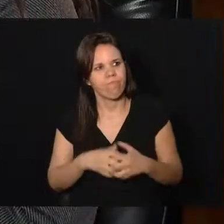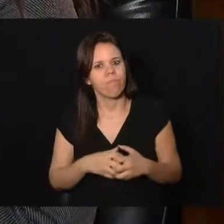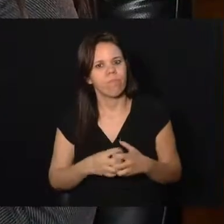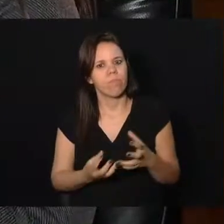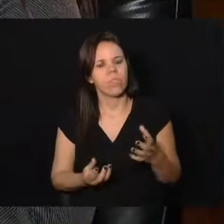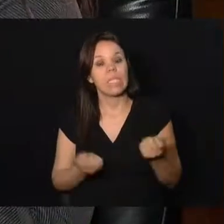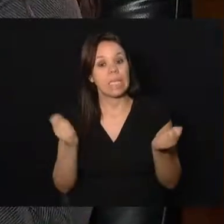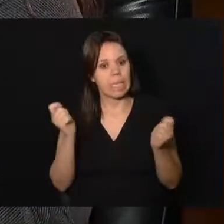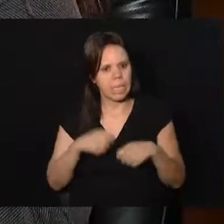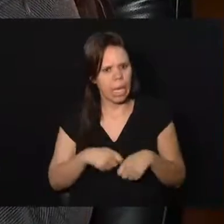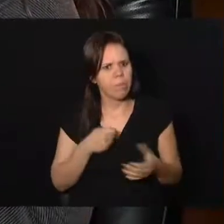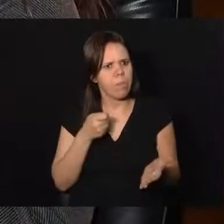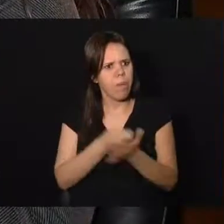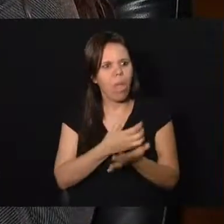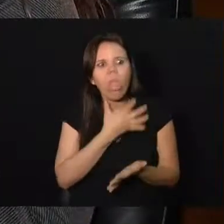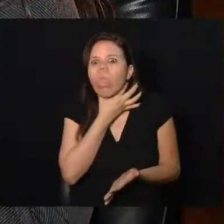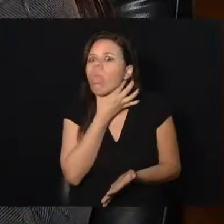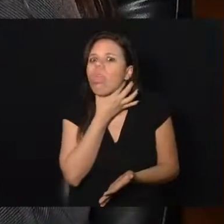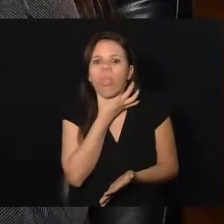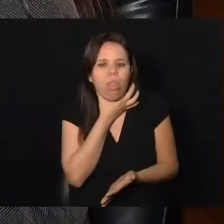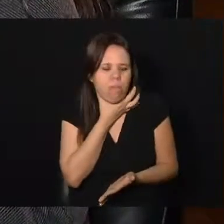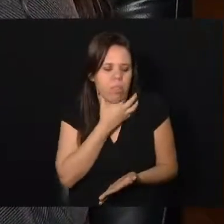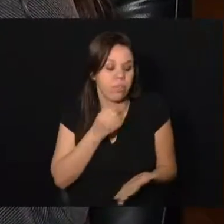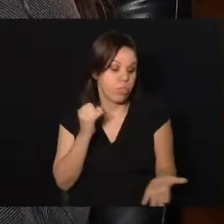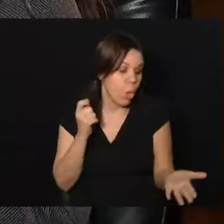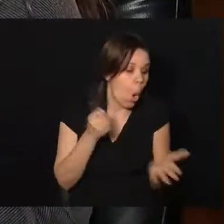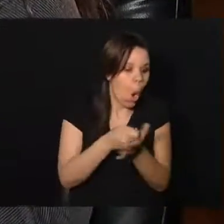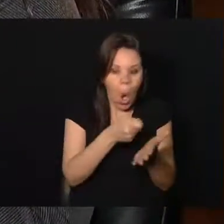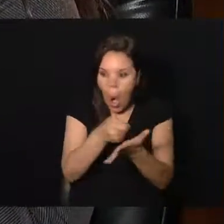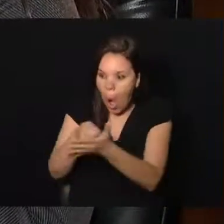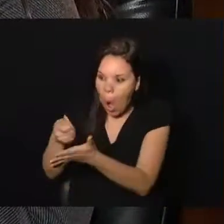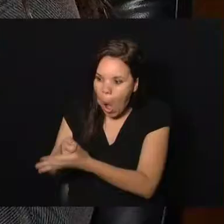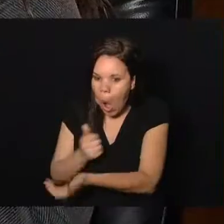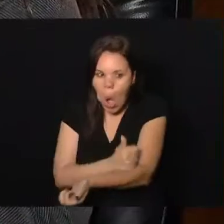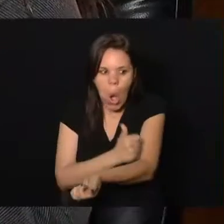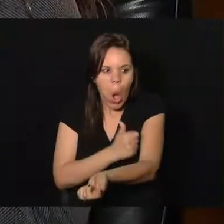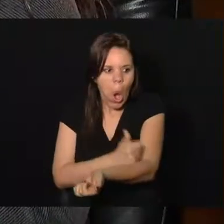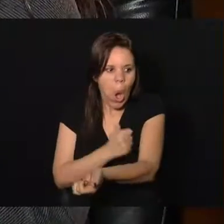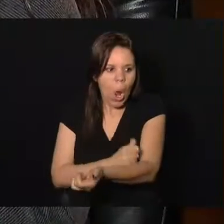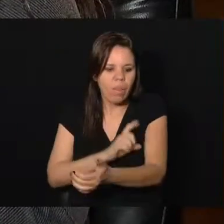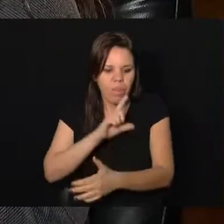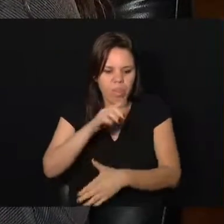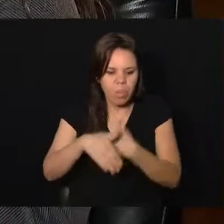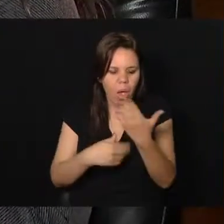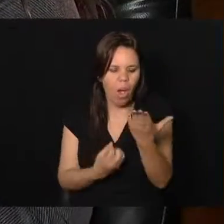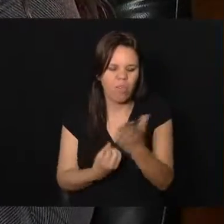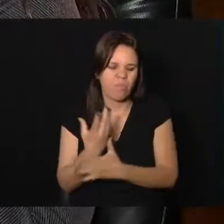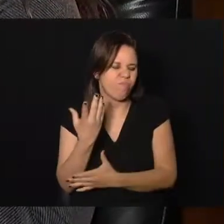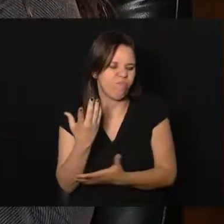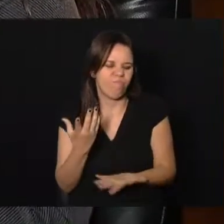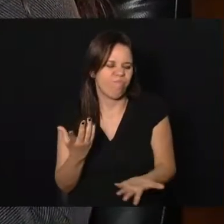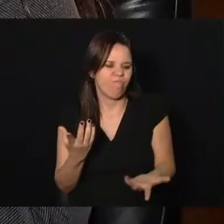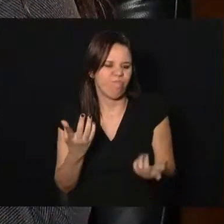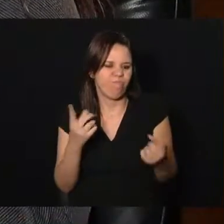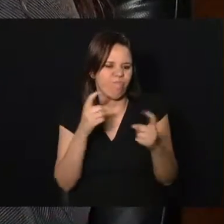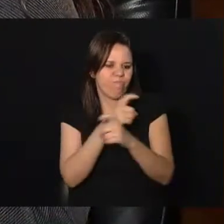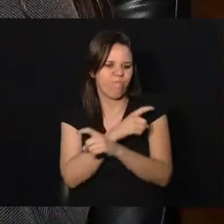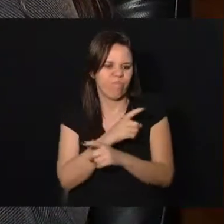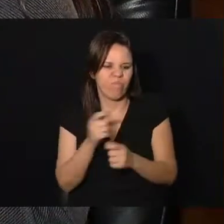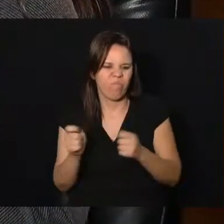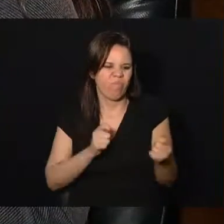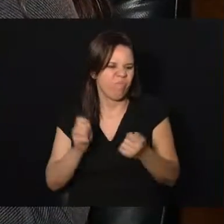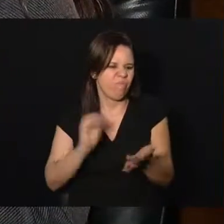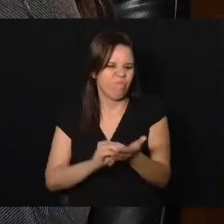cabe no seu orçamento. Não faça compras por impulso. Compras por impulso são um caminho certeiro para